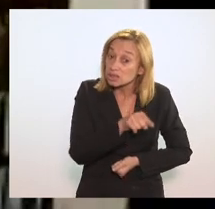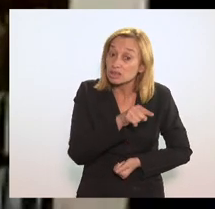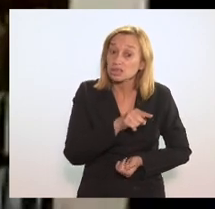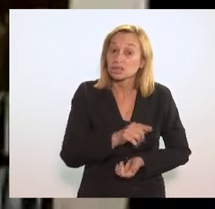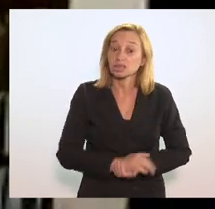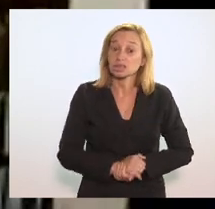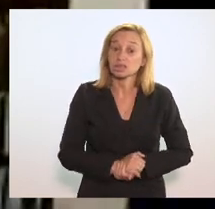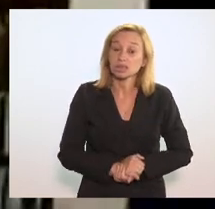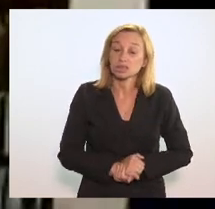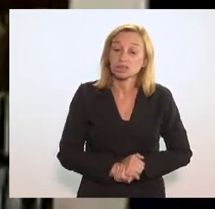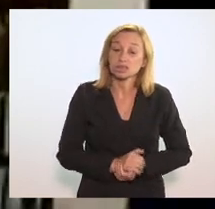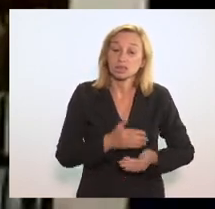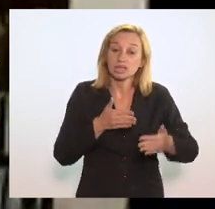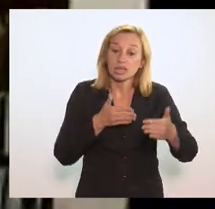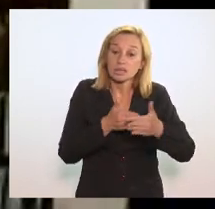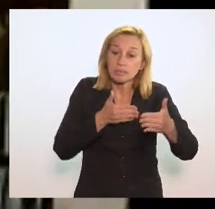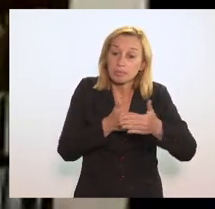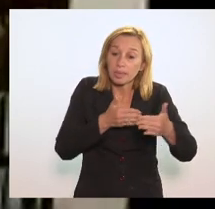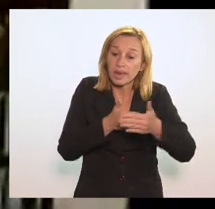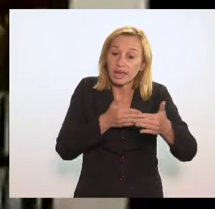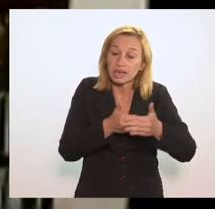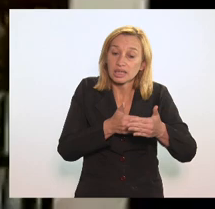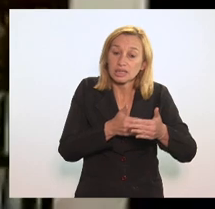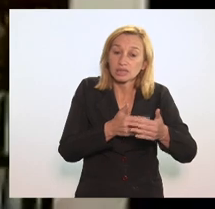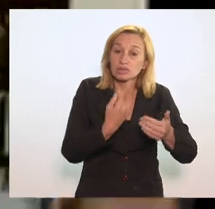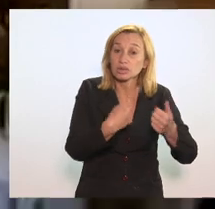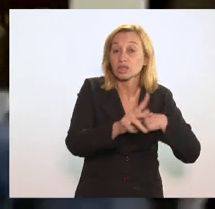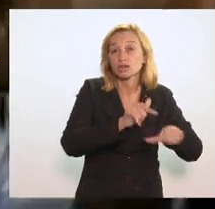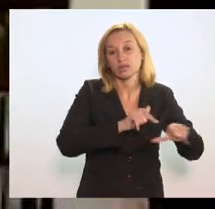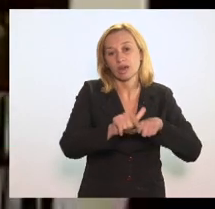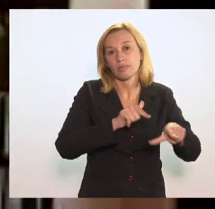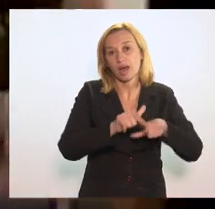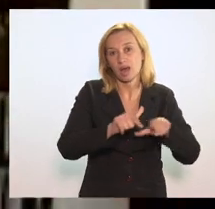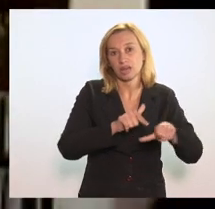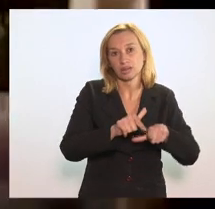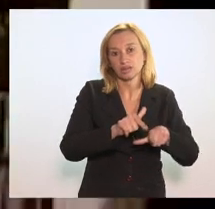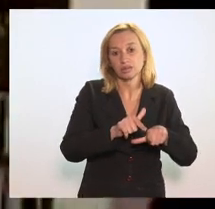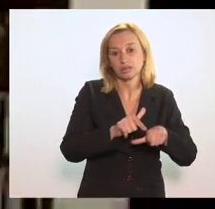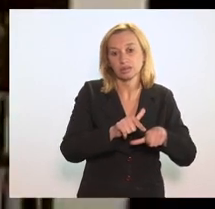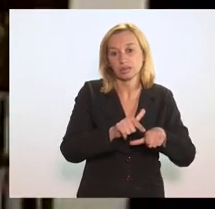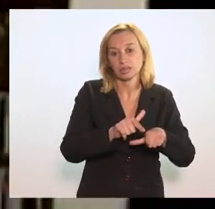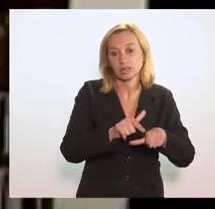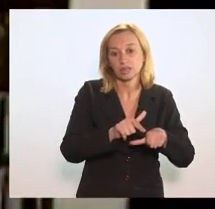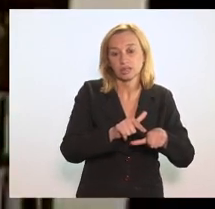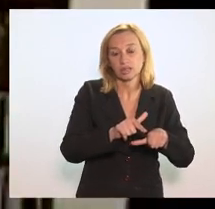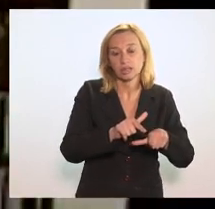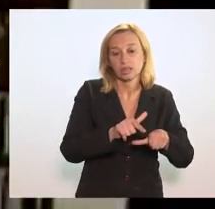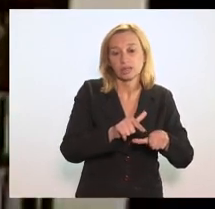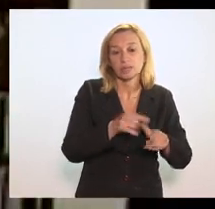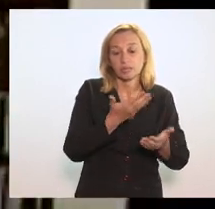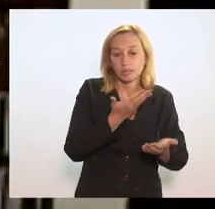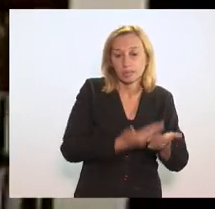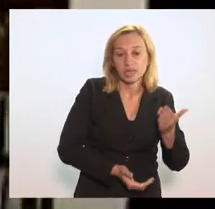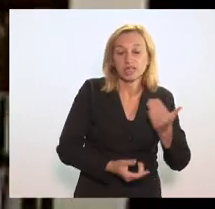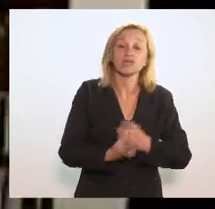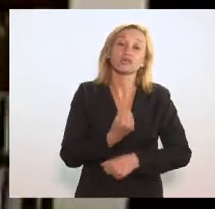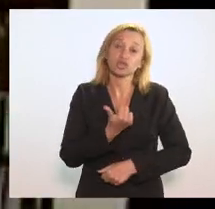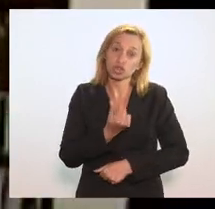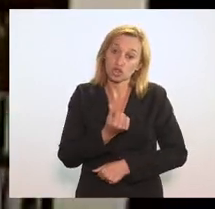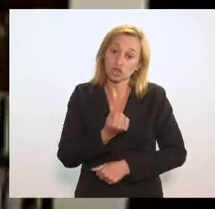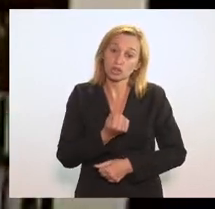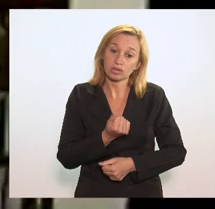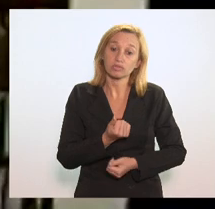de impedimento das suas atividades, deixando de levar para as suas casas exatamente